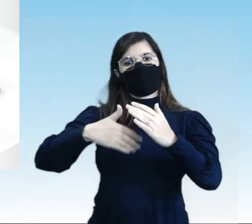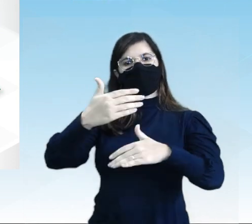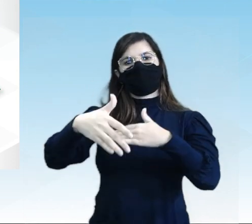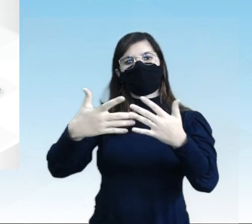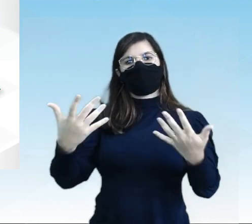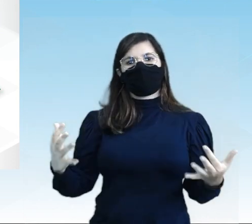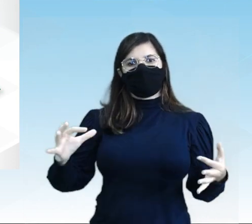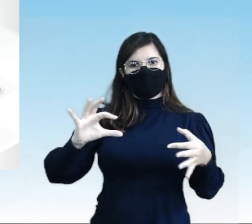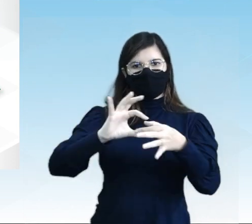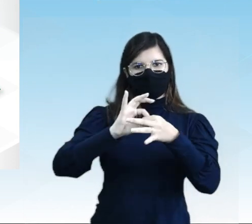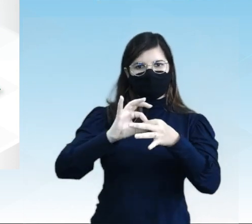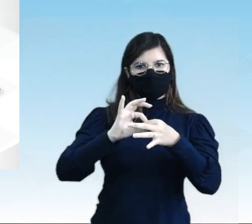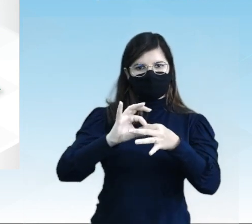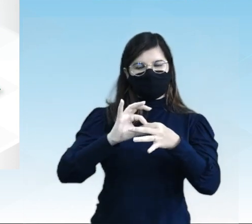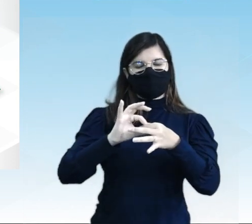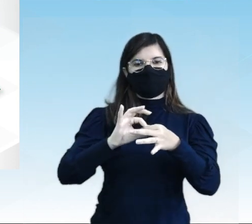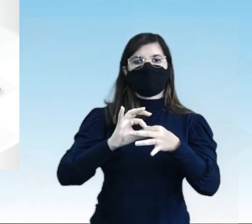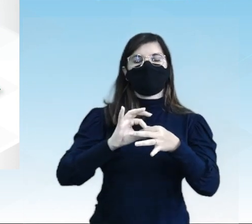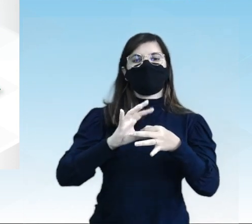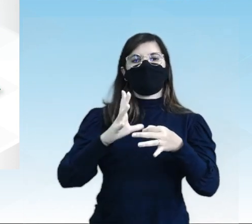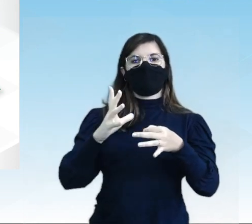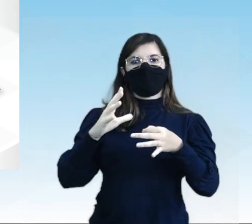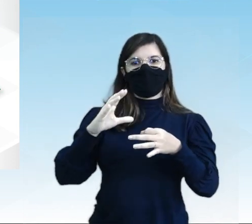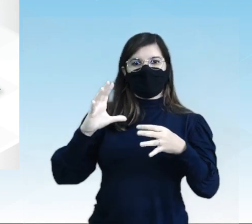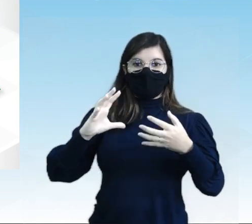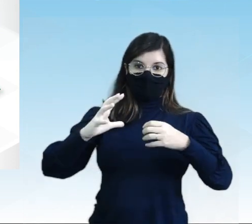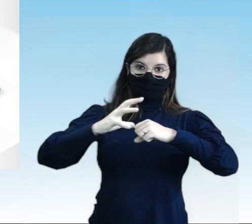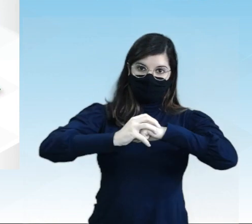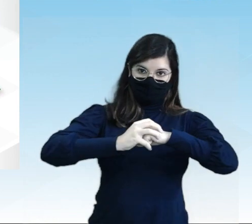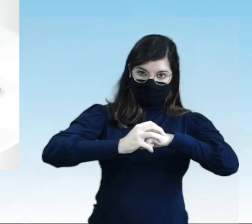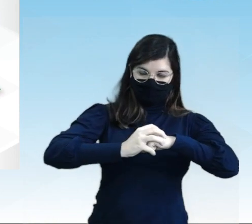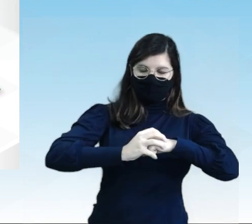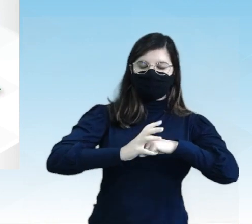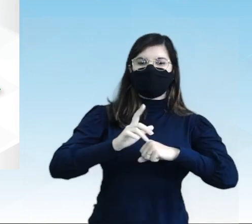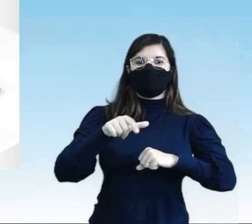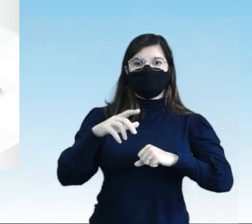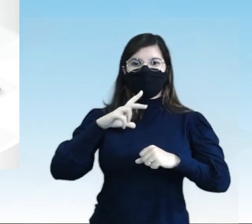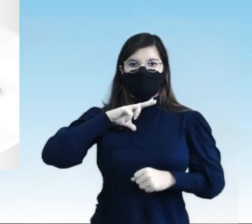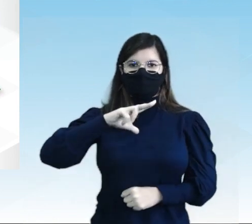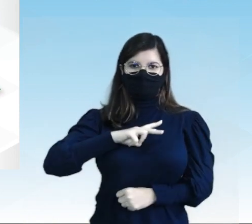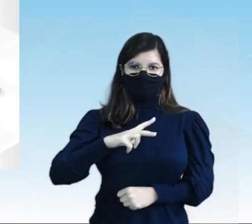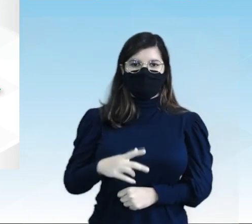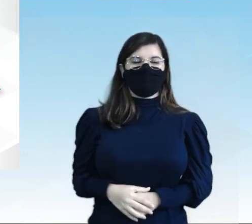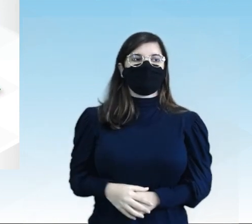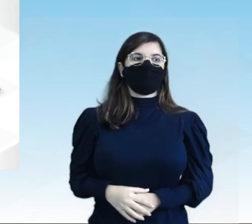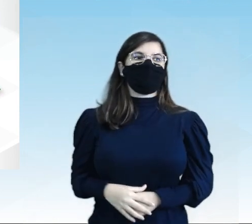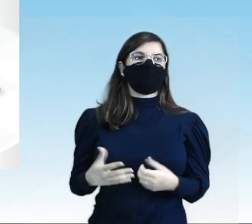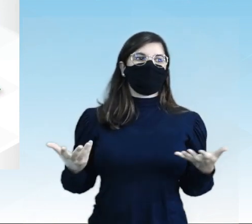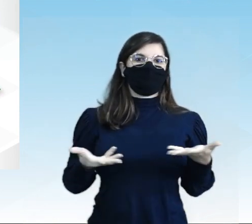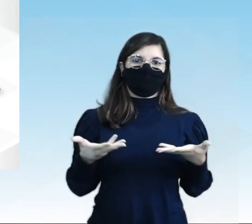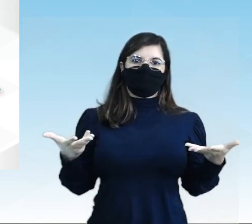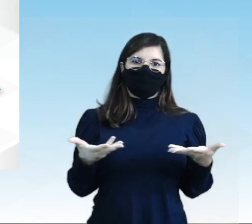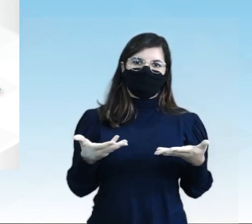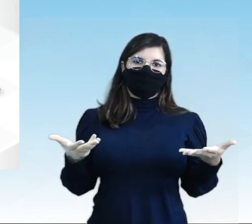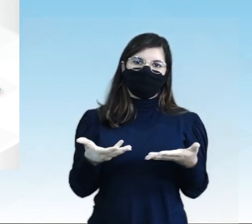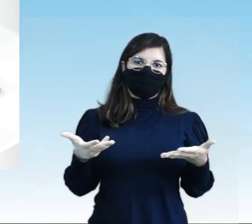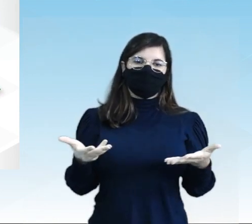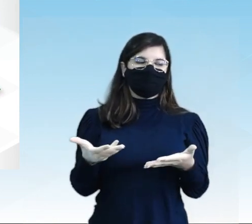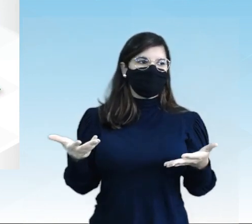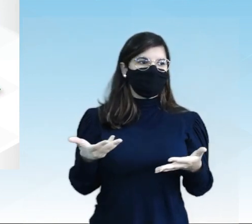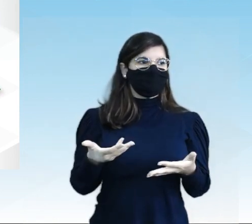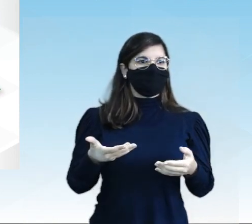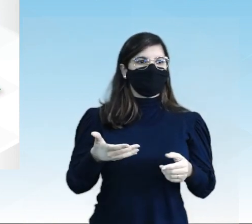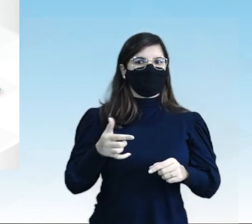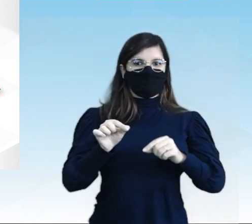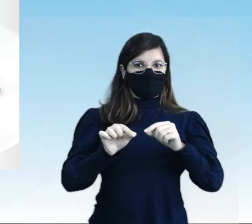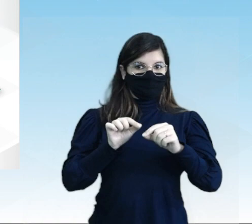de integração entre os colonizadores e Portugal agora vem para cá porque